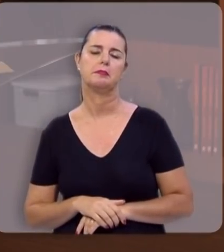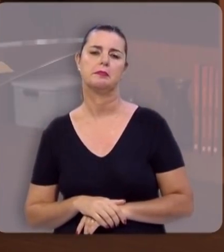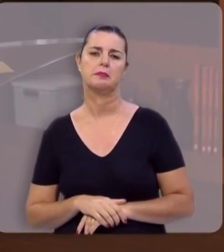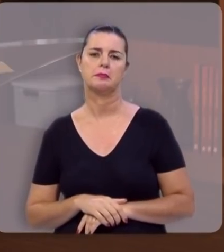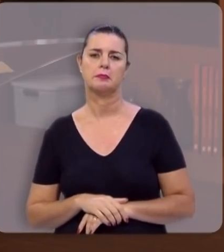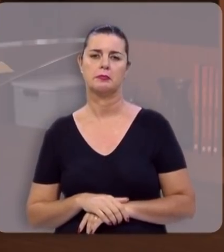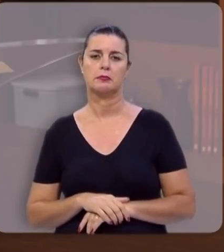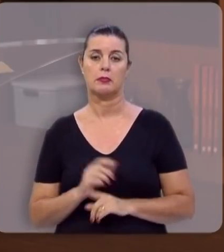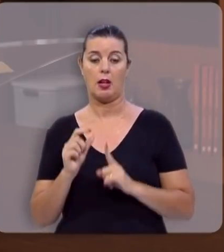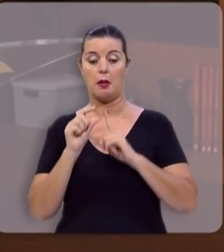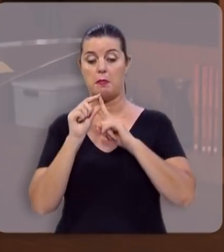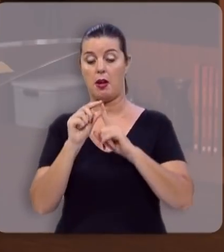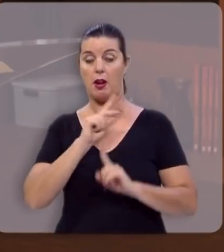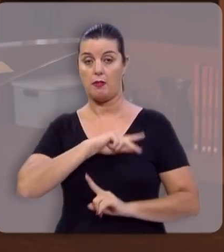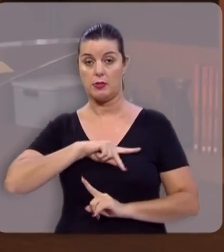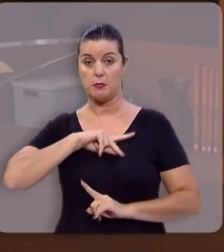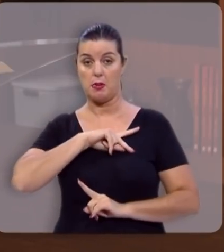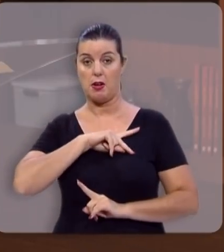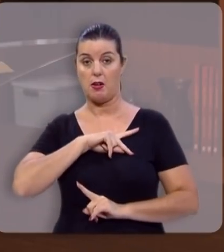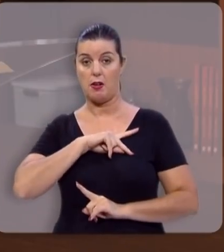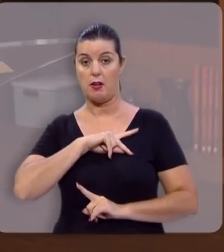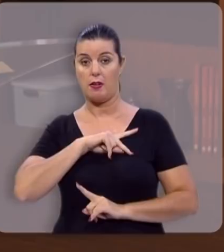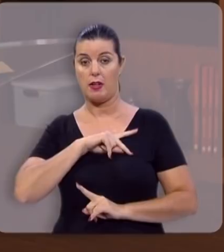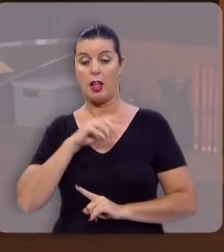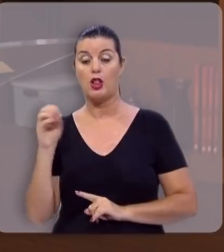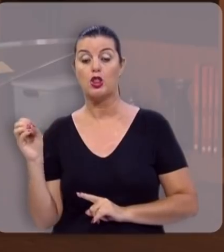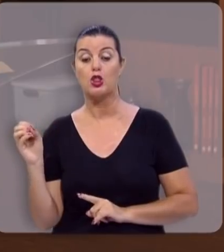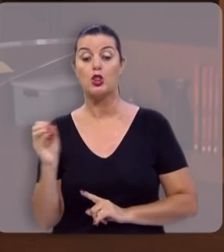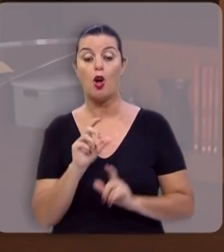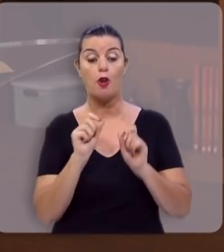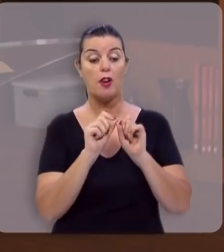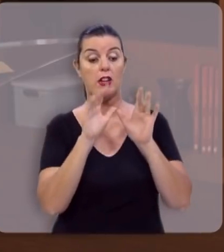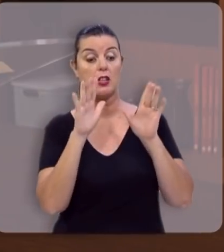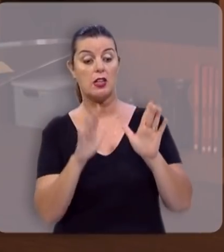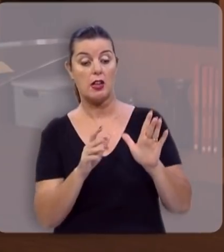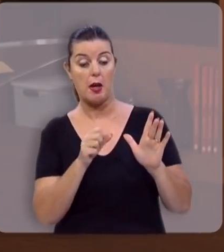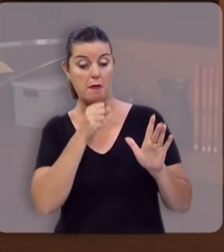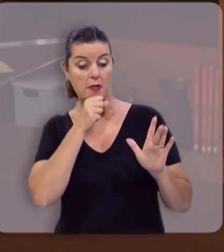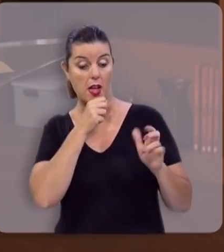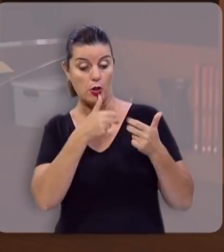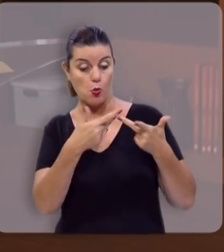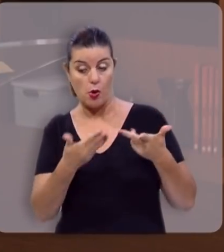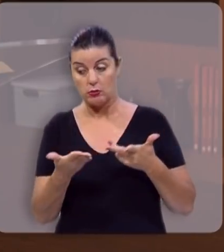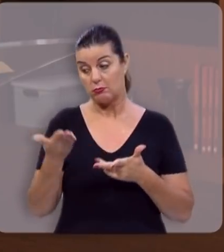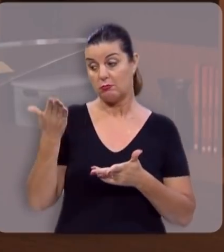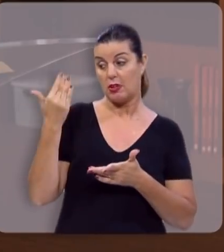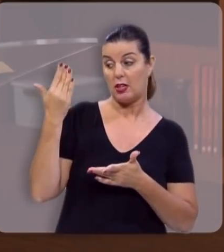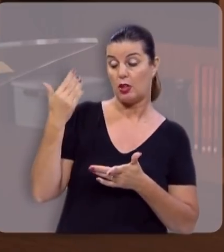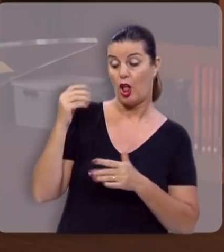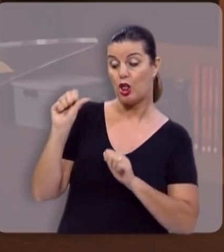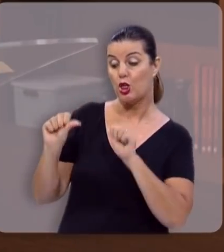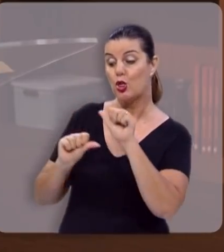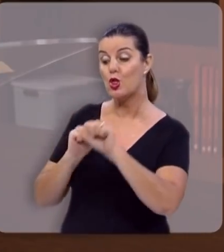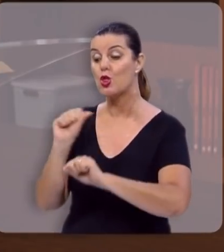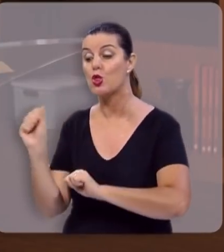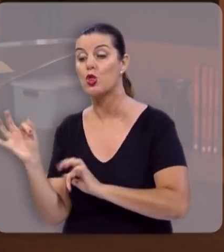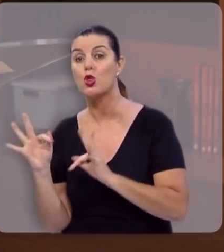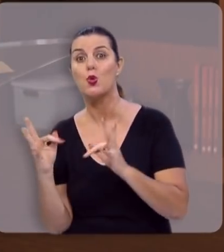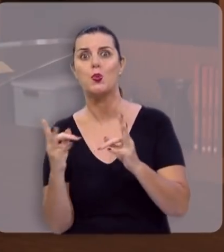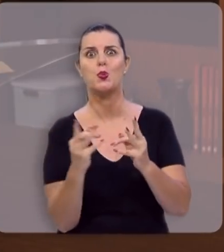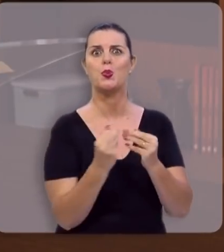Nas palavras do apóstolo Paulo, é ser nova criatura. As coisas antigas passaram, eis que tudo se fez novo.